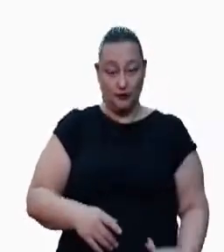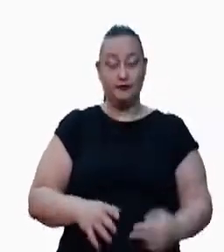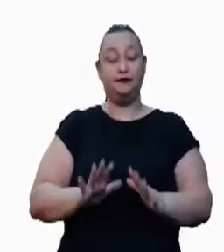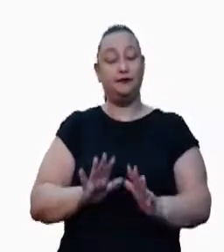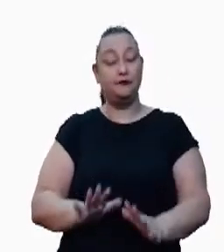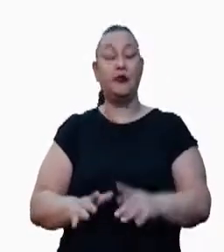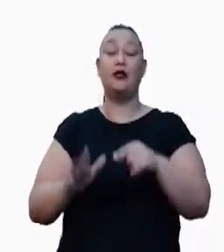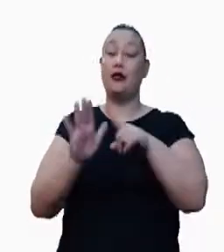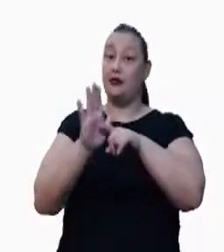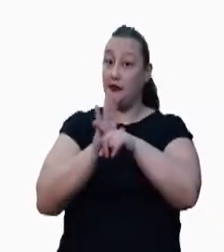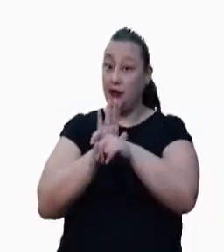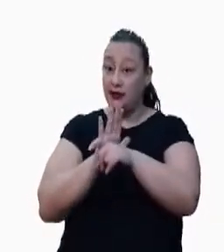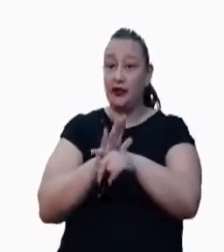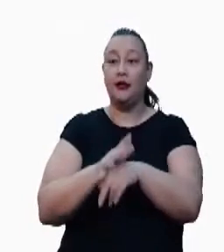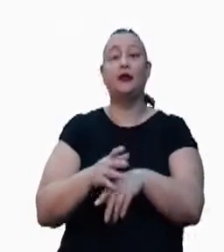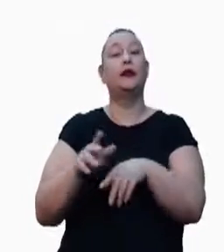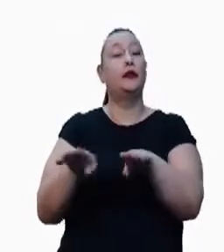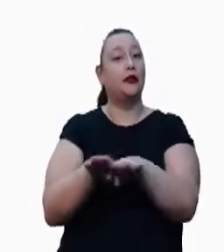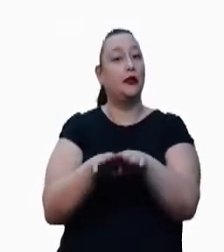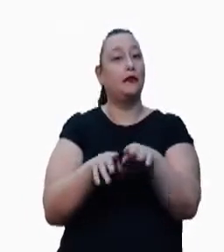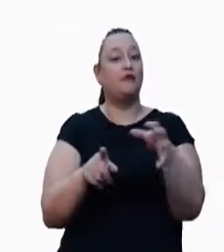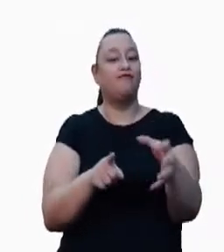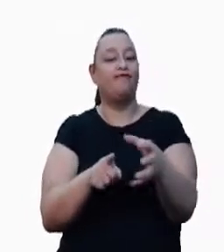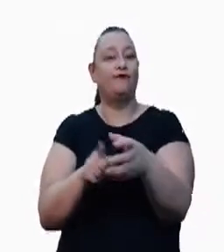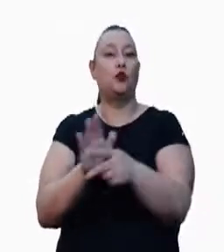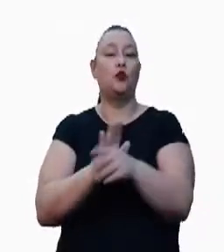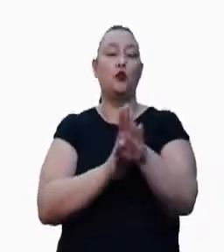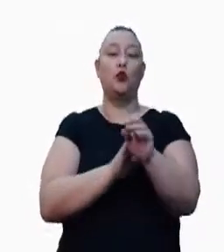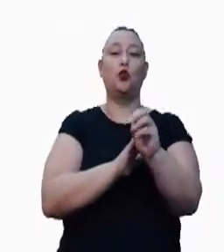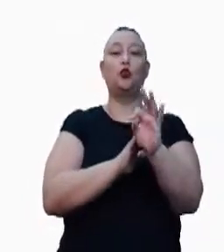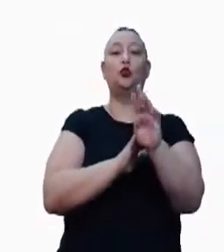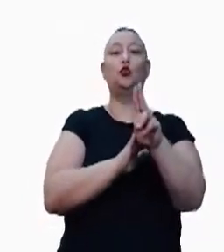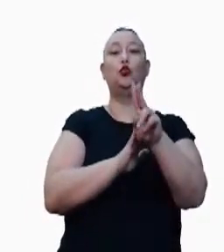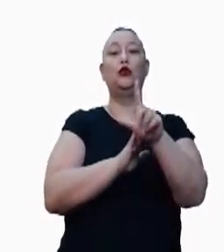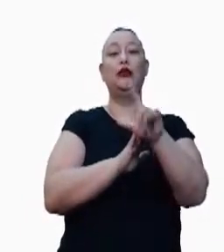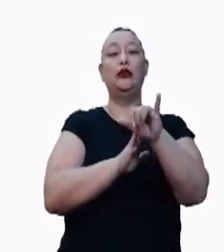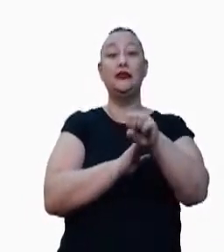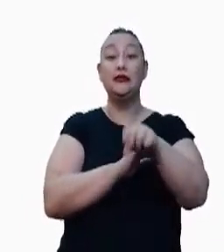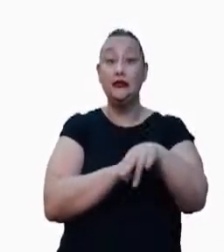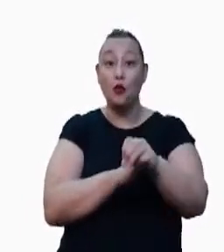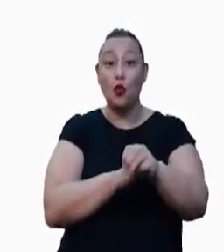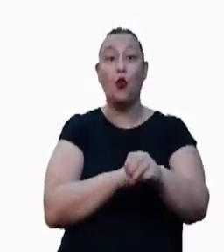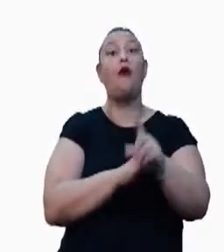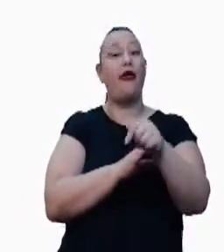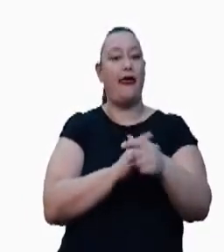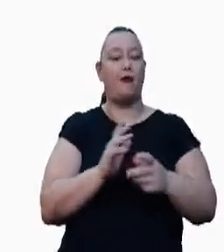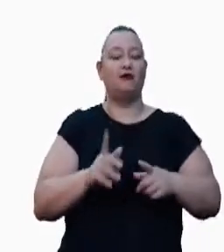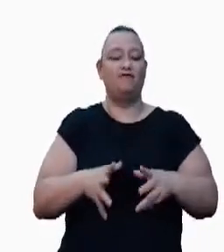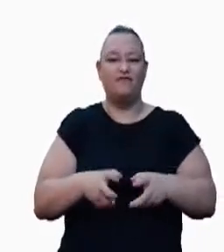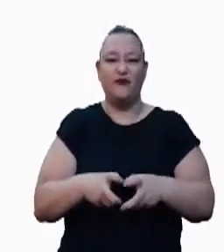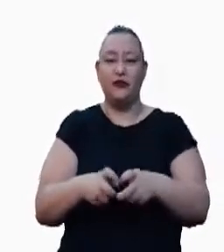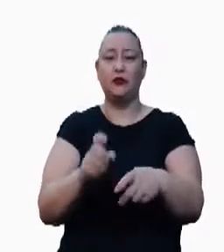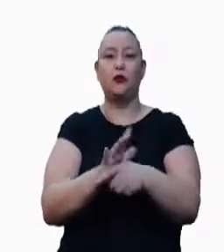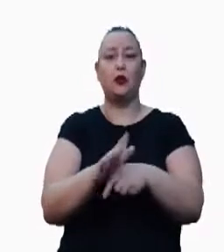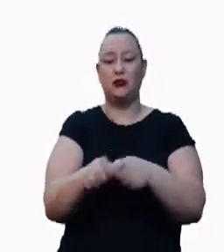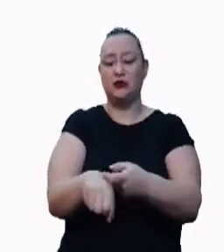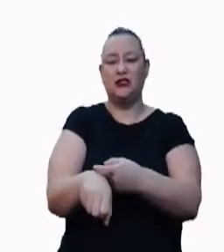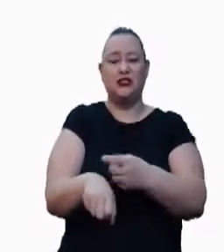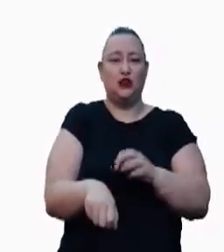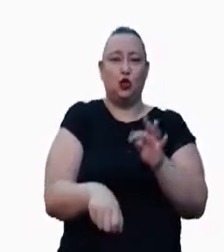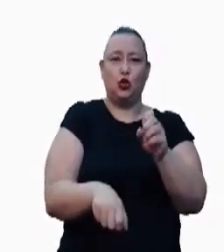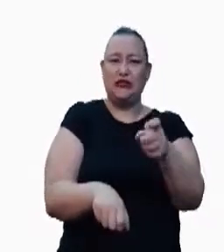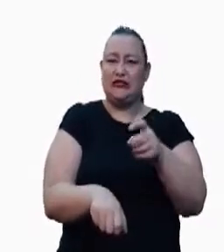E essa bactéria é a mesma que provoca o botulismo. O que é o botulismo? É uma infecção bacteriana que provoca um quadro de